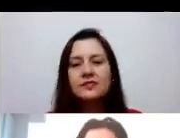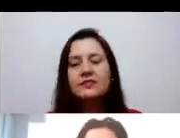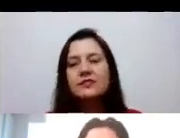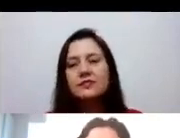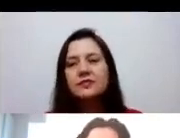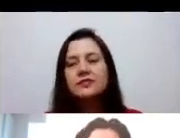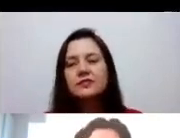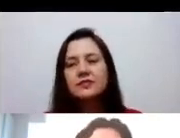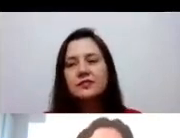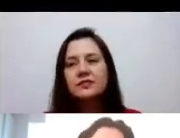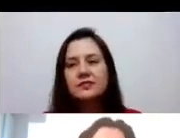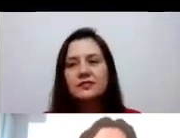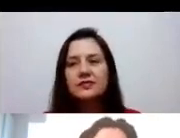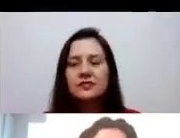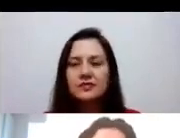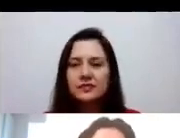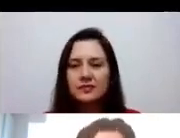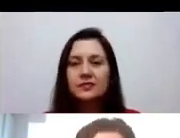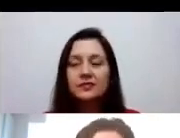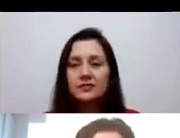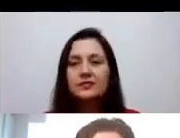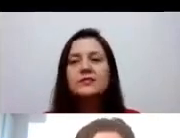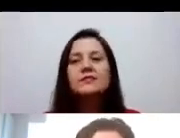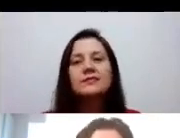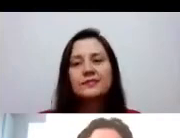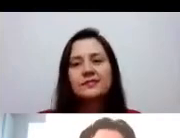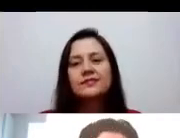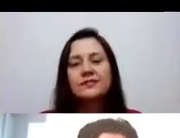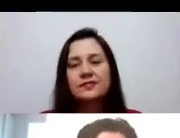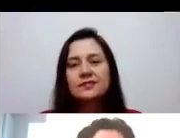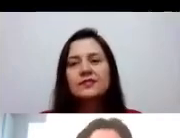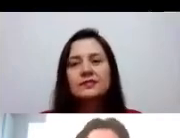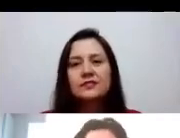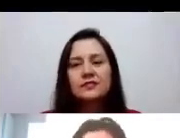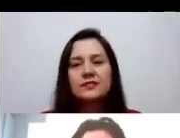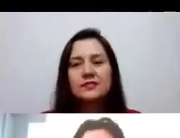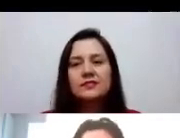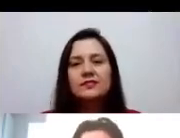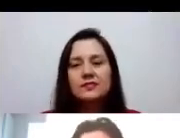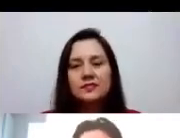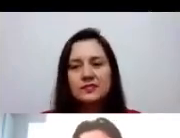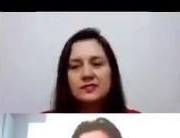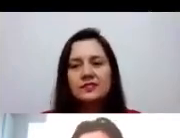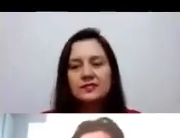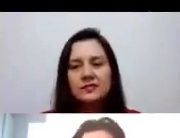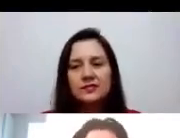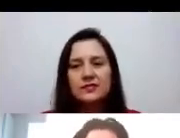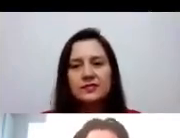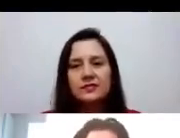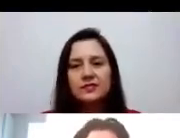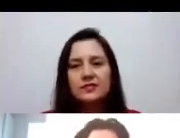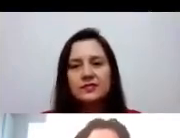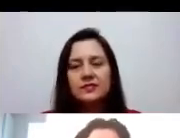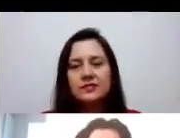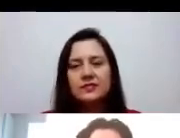Ou será que eu não posso fazer a mesma coisa usando pouco menos de recurso? Sem deixar de lado, claro, a qualidade, a eficiência, a eficácia.